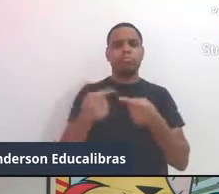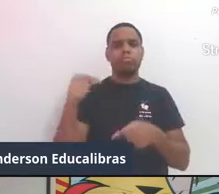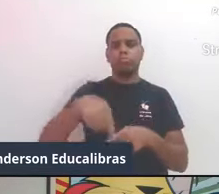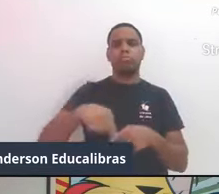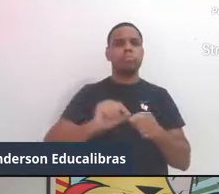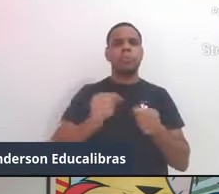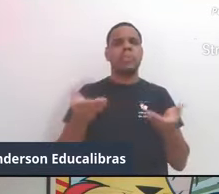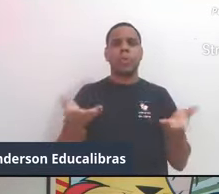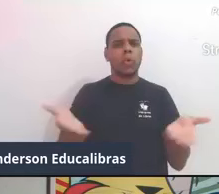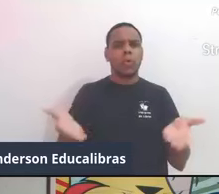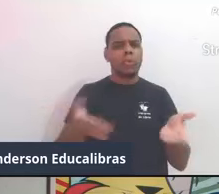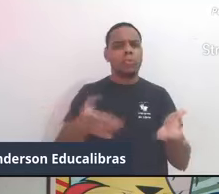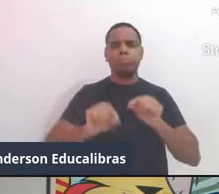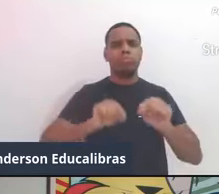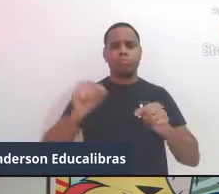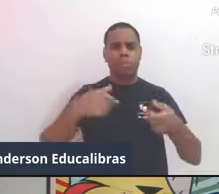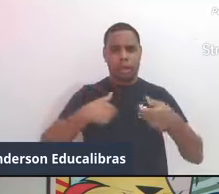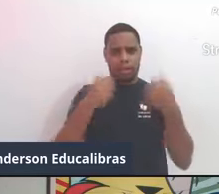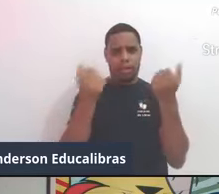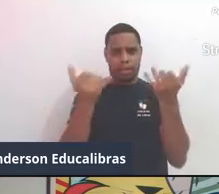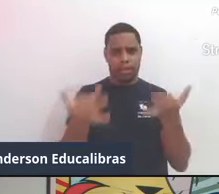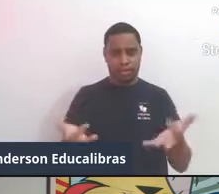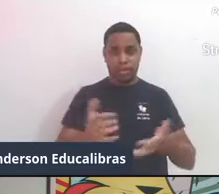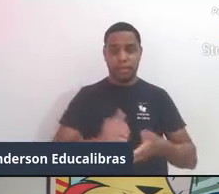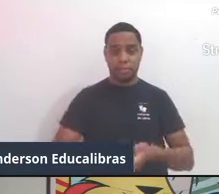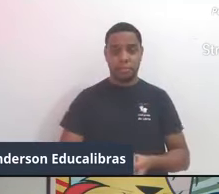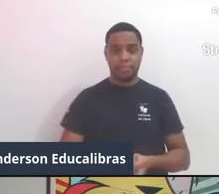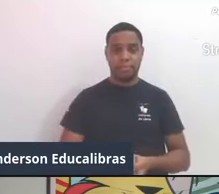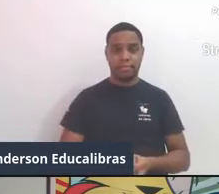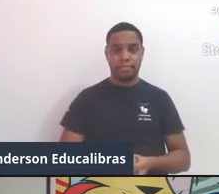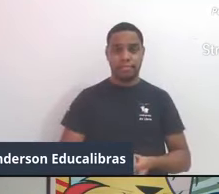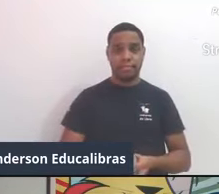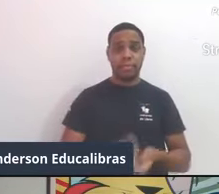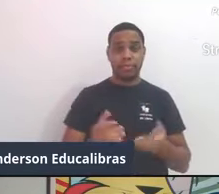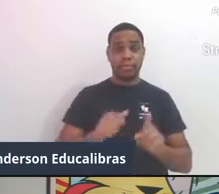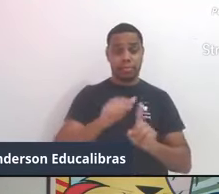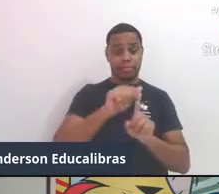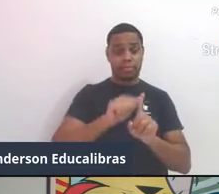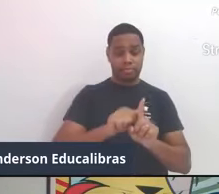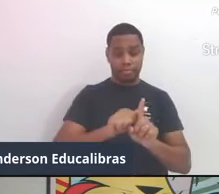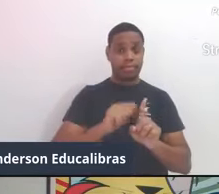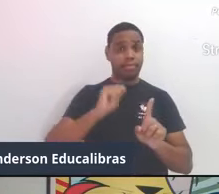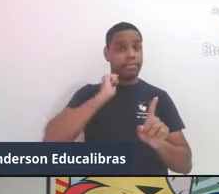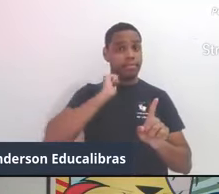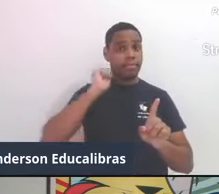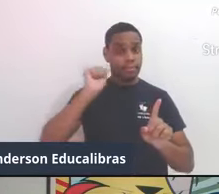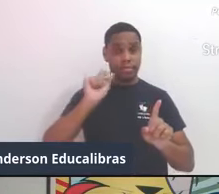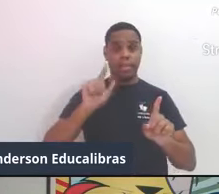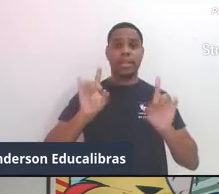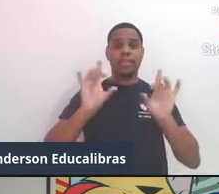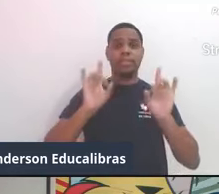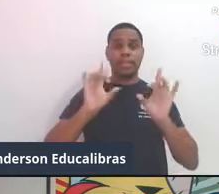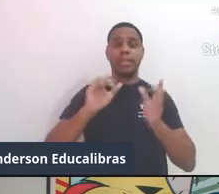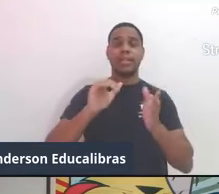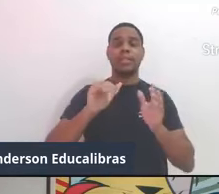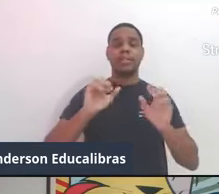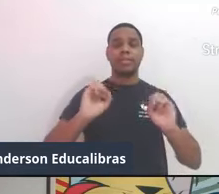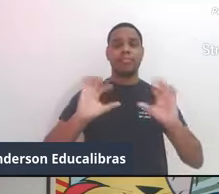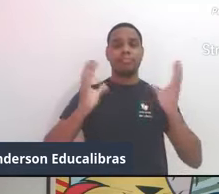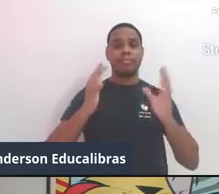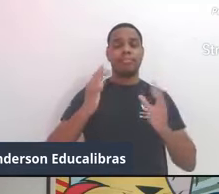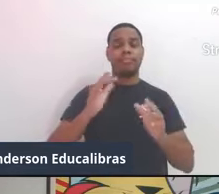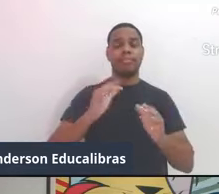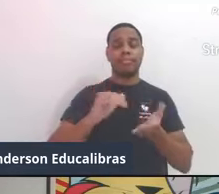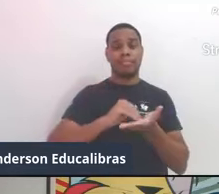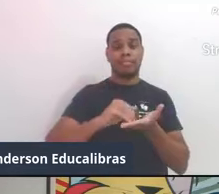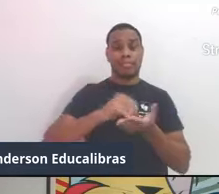aqui. A gente sabe que o mês de abril é o mês de aniversário da Secretaria Municipal da Pessoa com